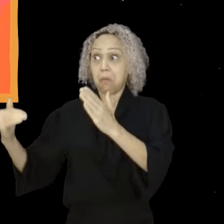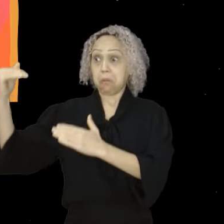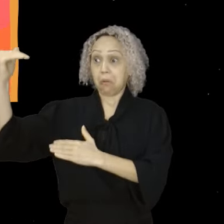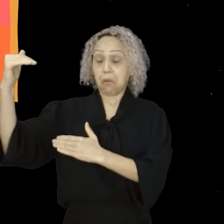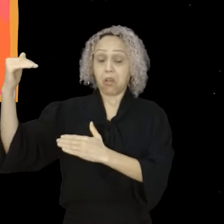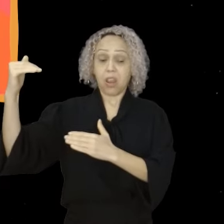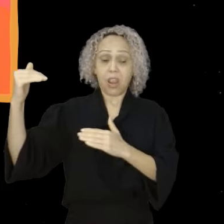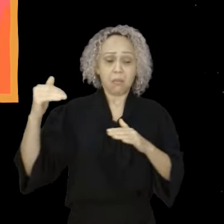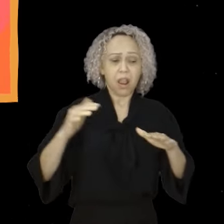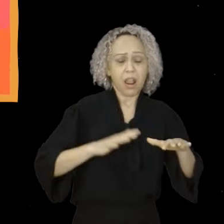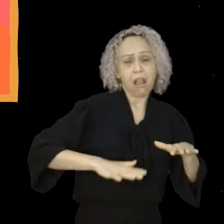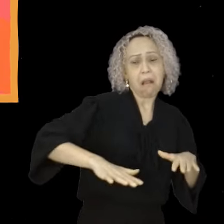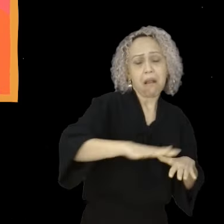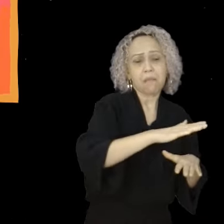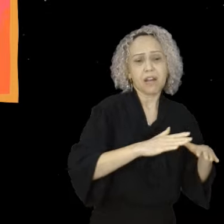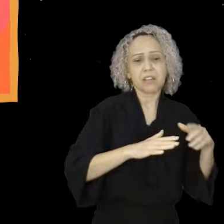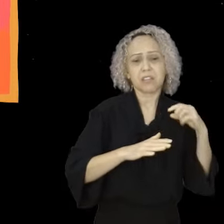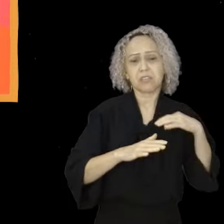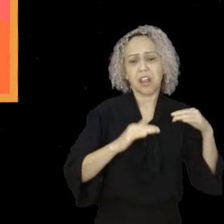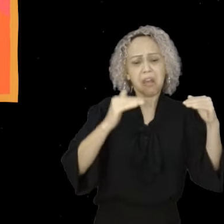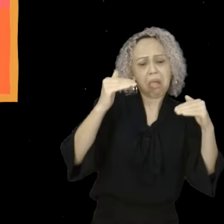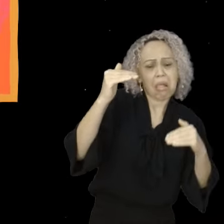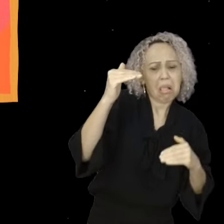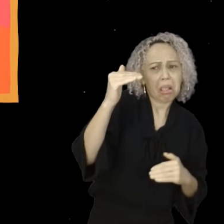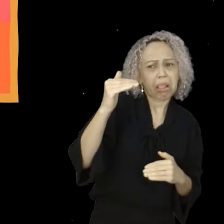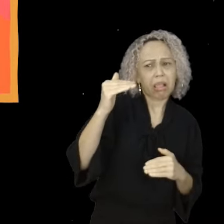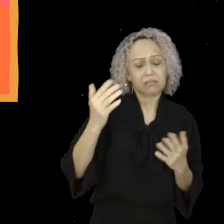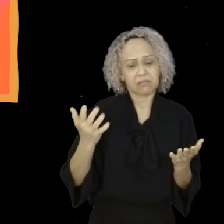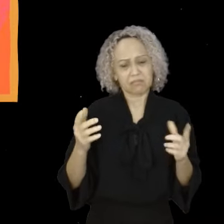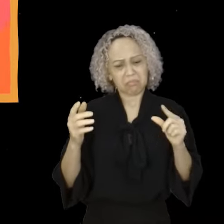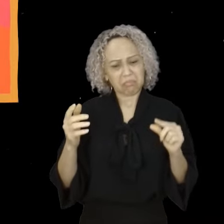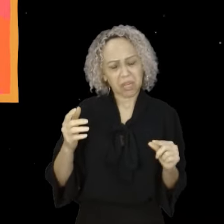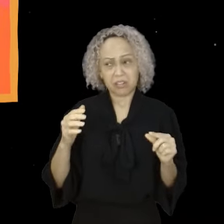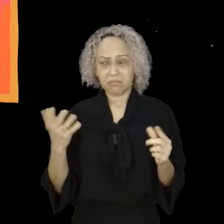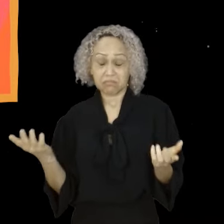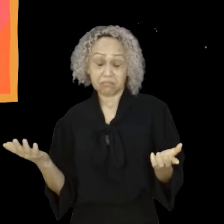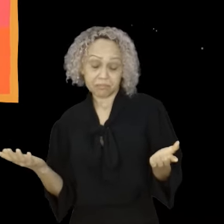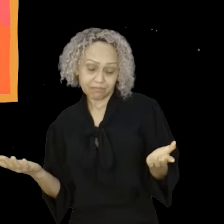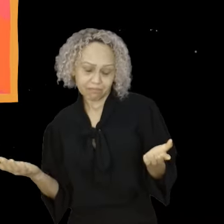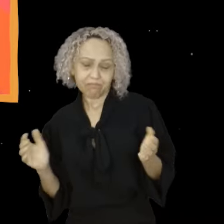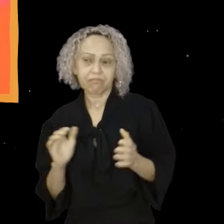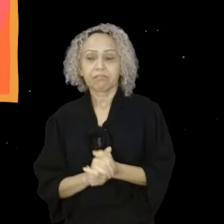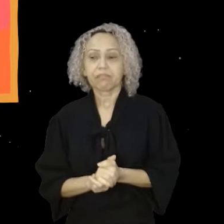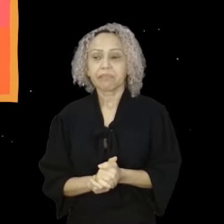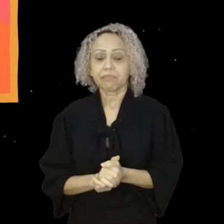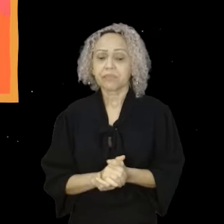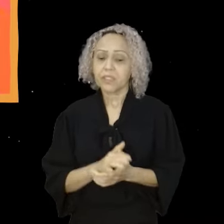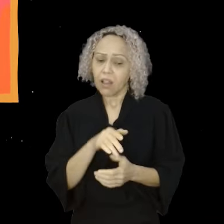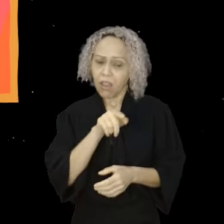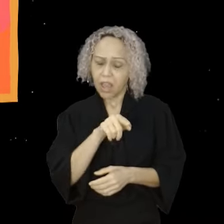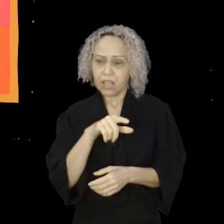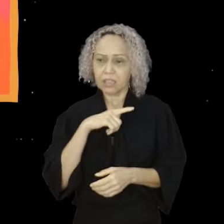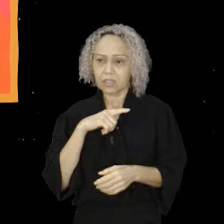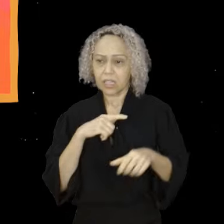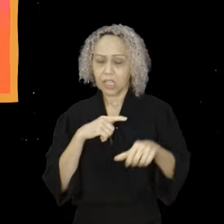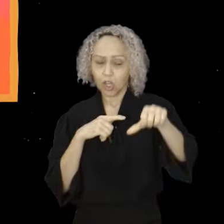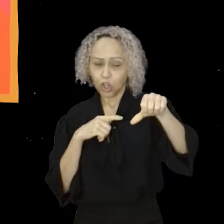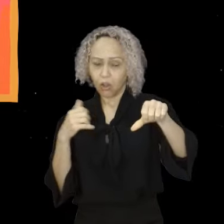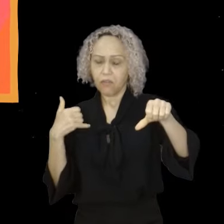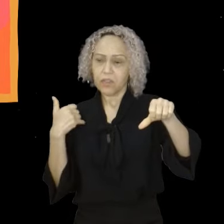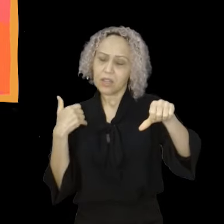Então eu acho que ela já vai entrar aí ela tem 9 anos, né? Então acho que ela vai entrar aí na pré-adolescência, já entendendo o sistema onde ela